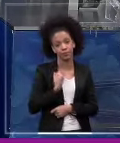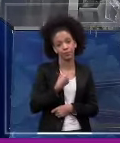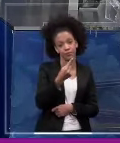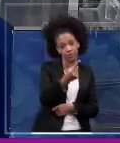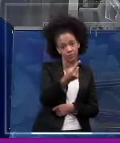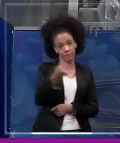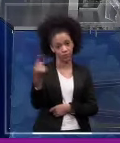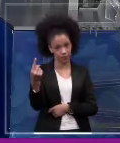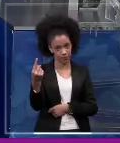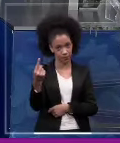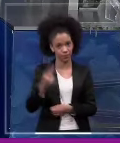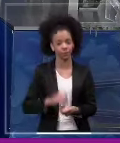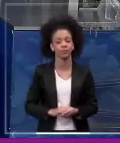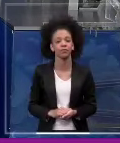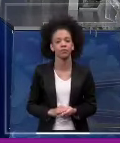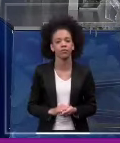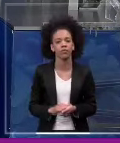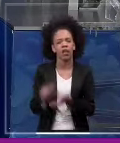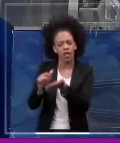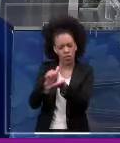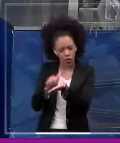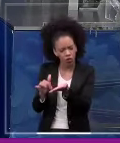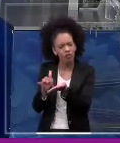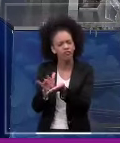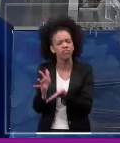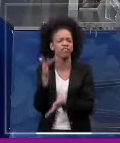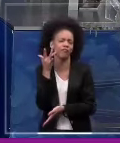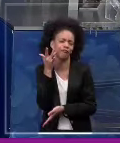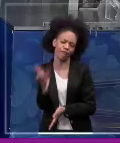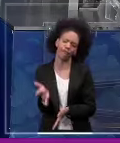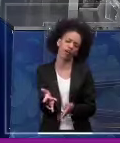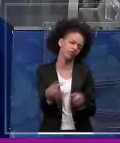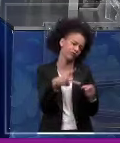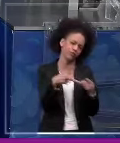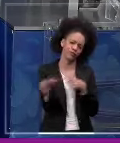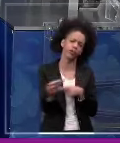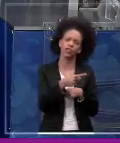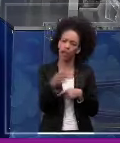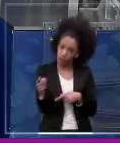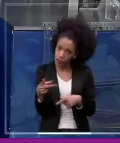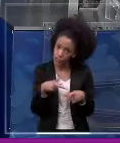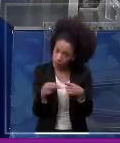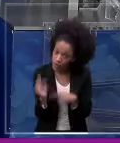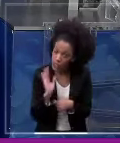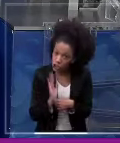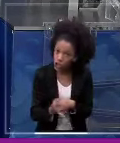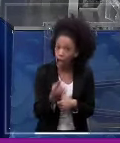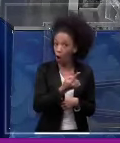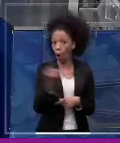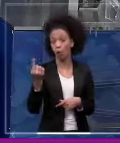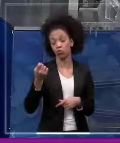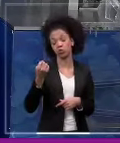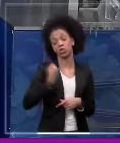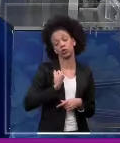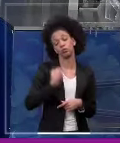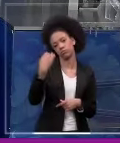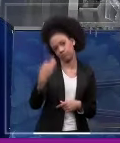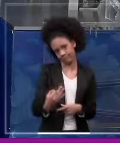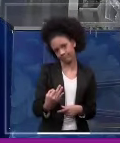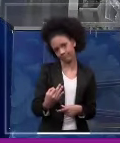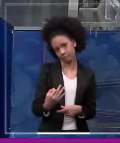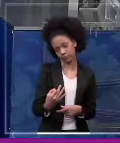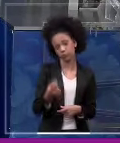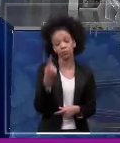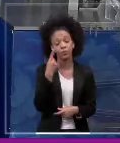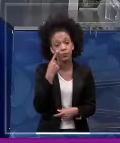11. Na Loto Fácil é fácil de jogar e de ganhar também. Você ganha já a partir de 11 acertos. Bola vermelha,